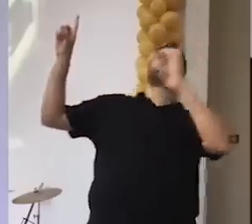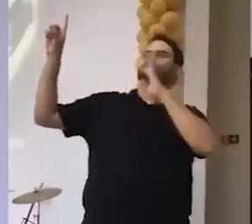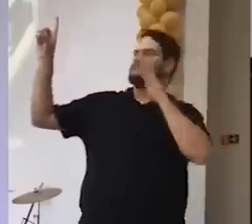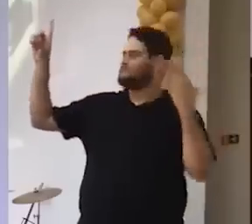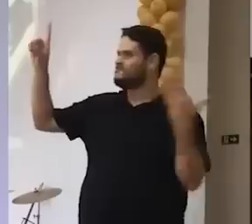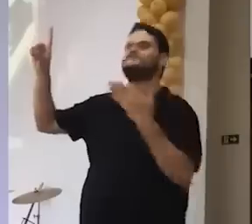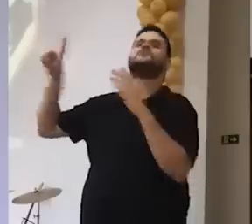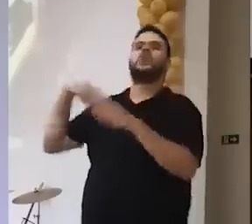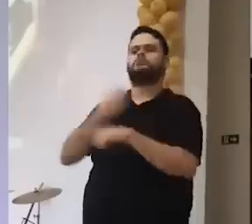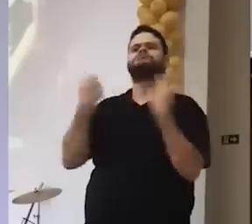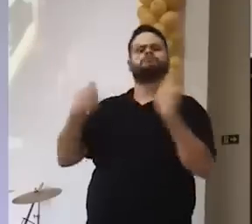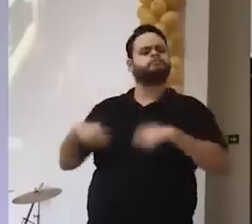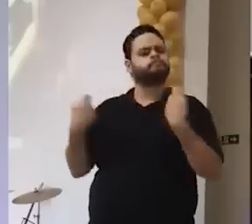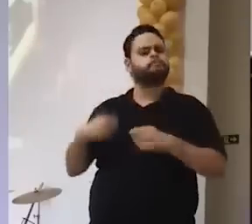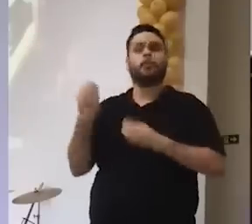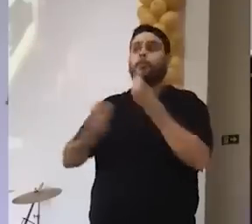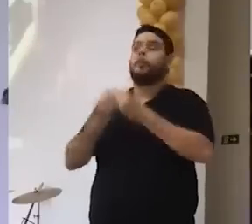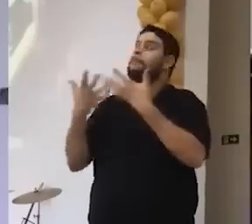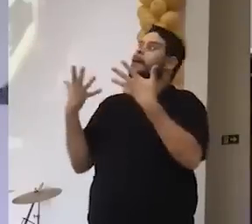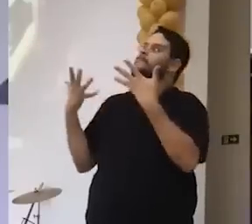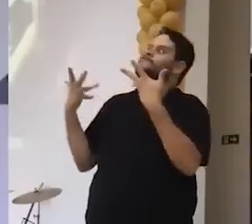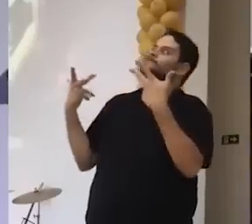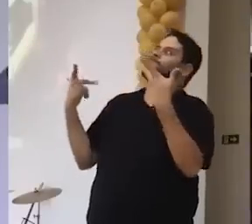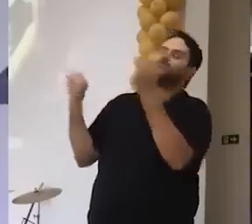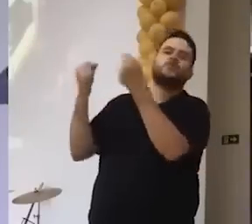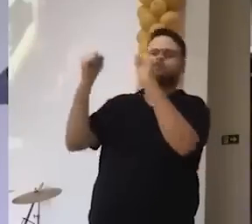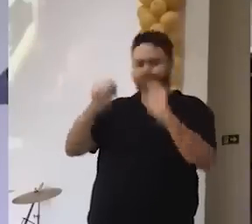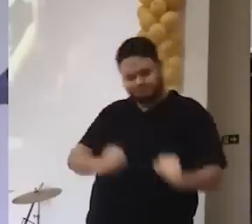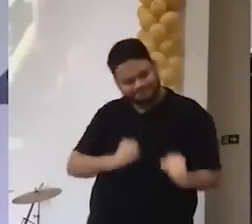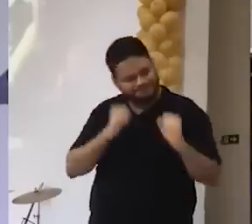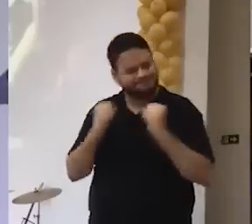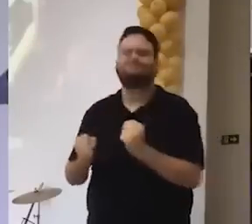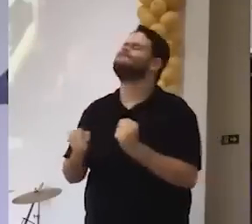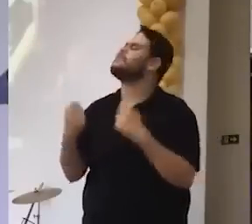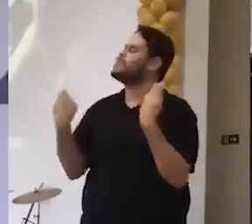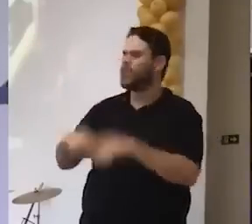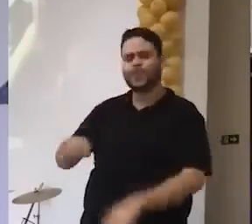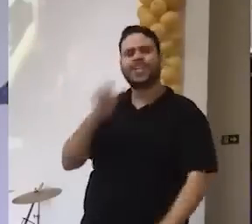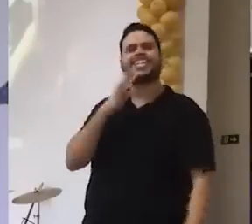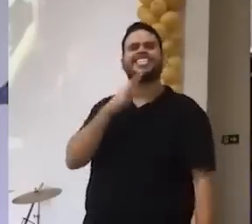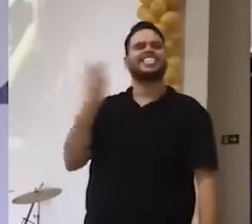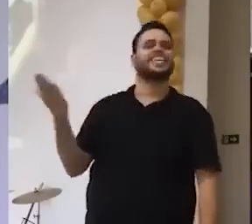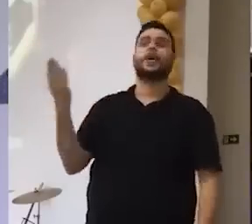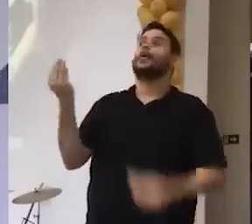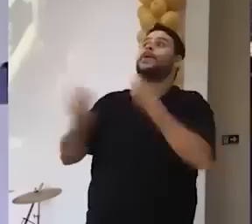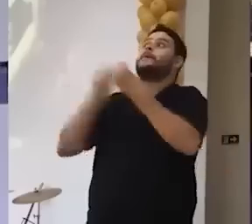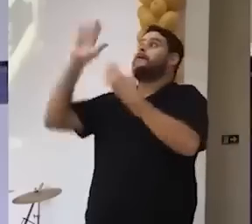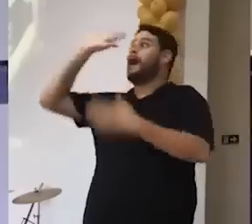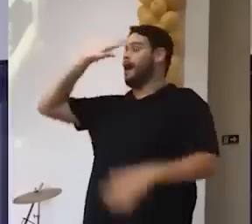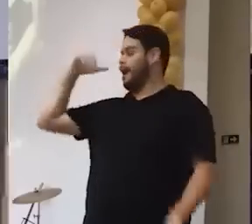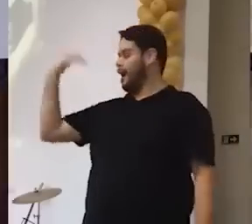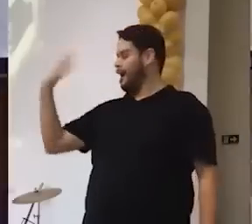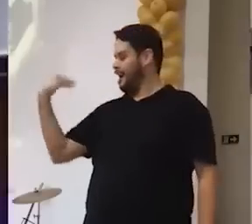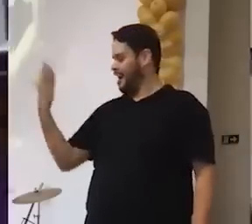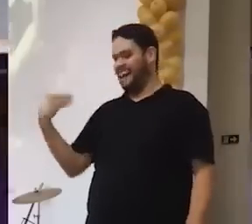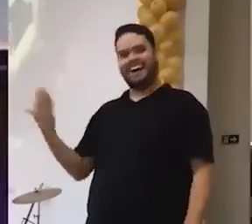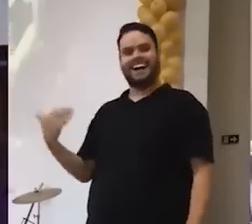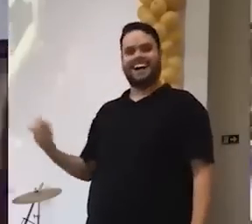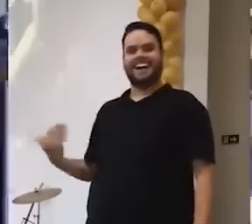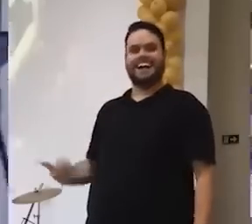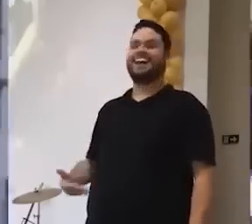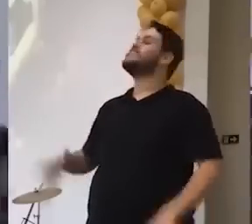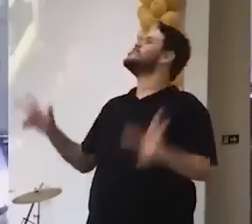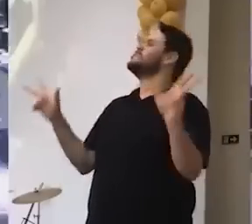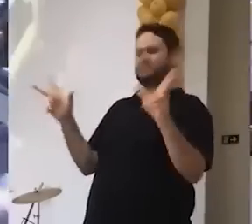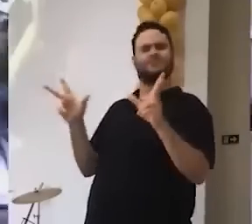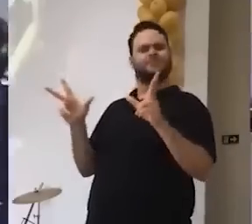nosso Deus, quão magnífico Ele é, quão poderoso Ele é, quão majestoso Ele é, quão digno de adoração